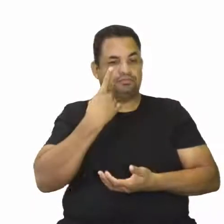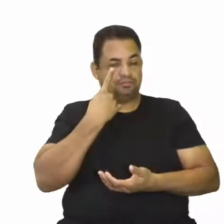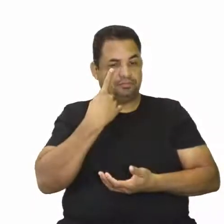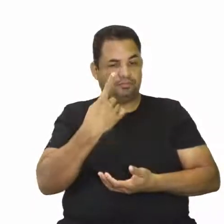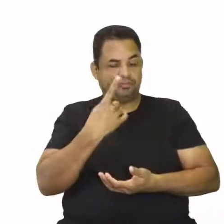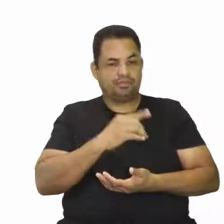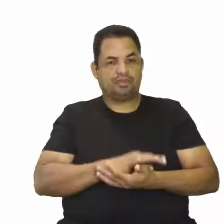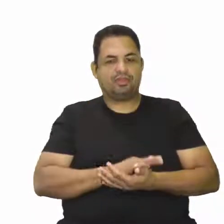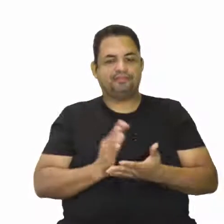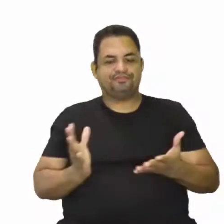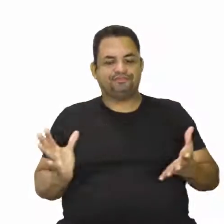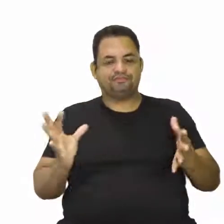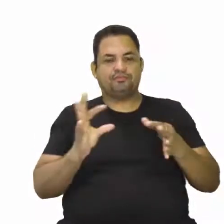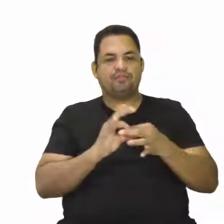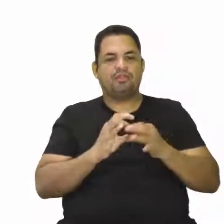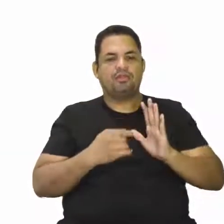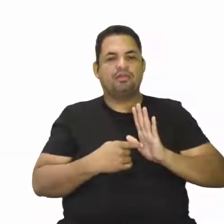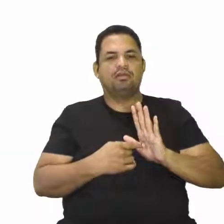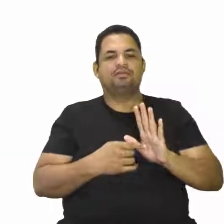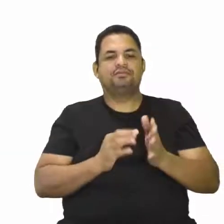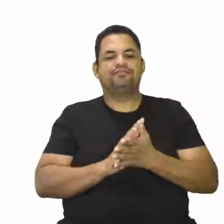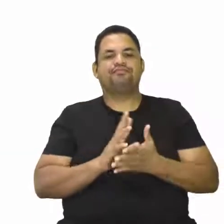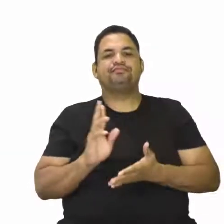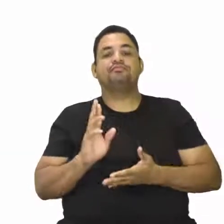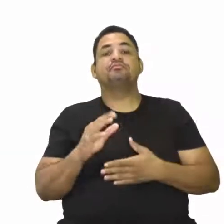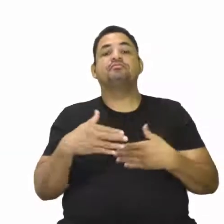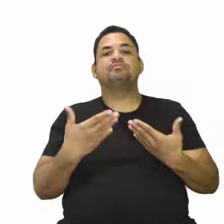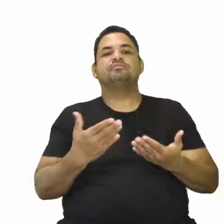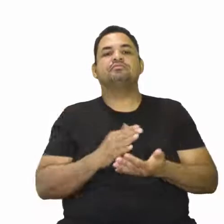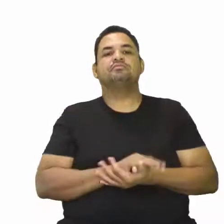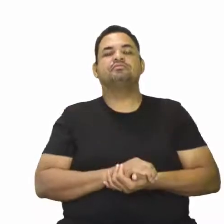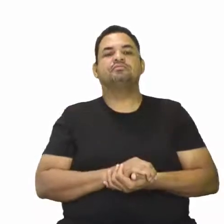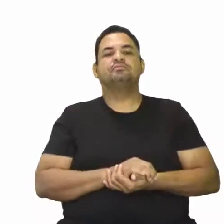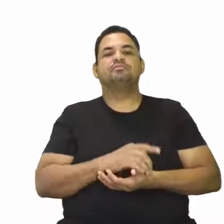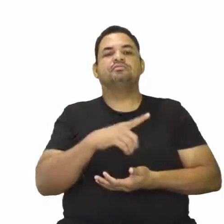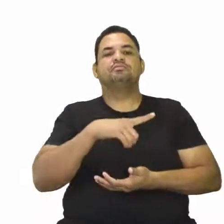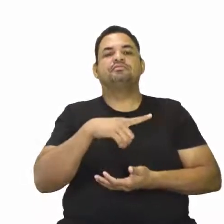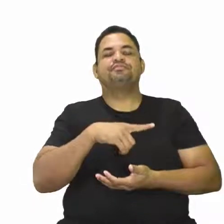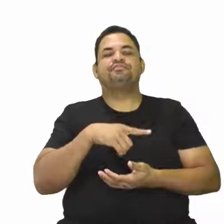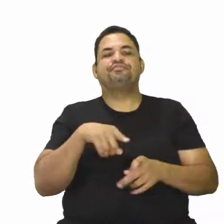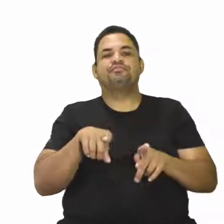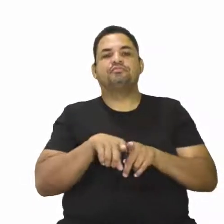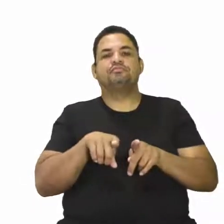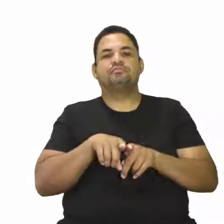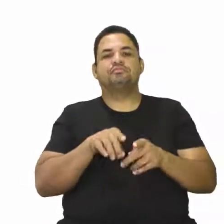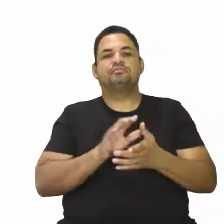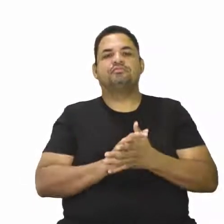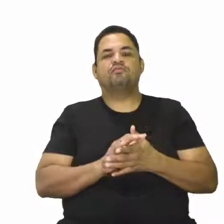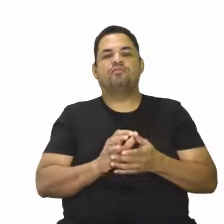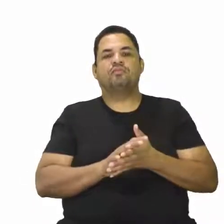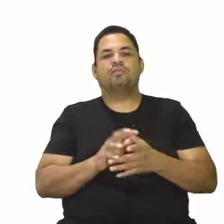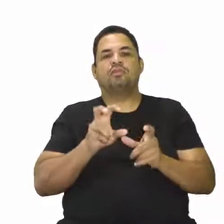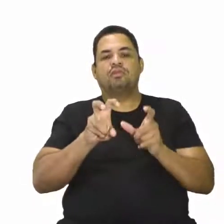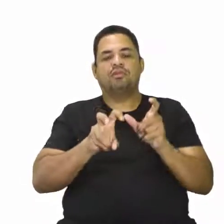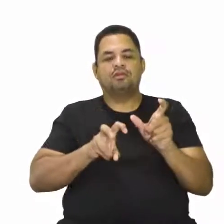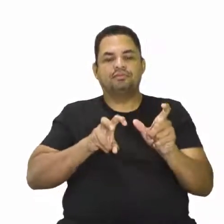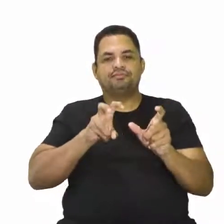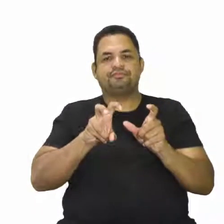observem que o contexto vai nos dizer quem eles são. E nós temos também os advérbios